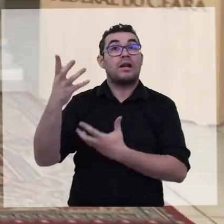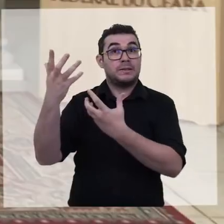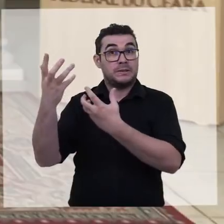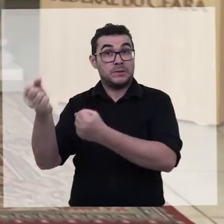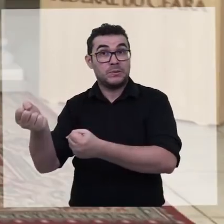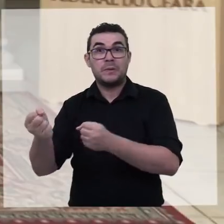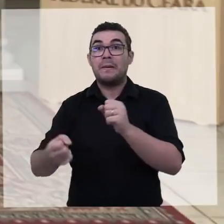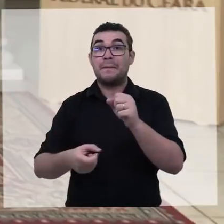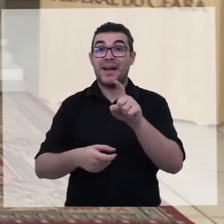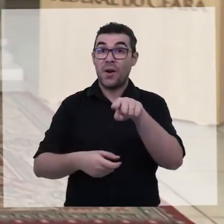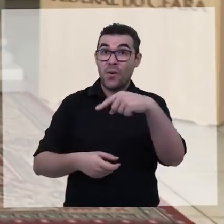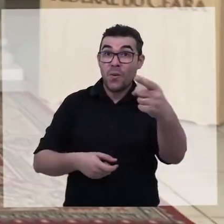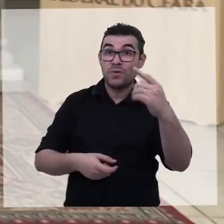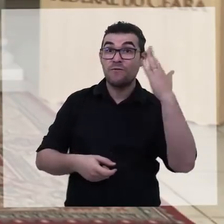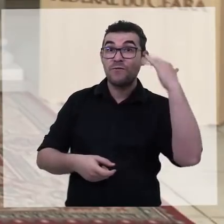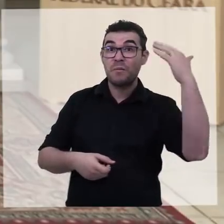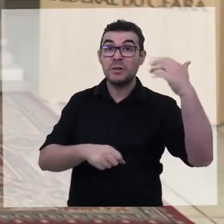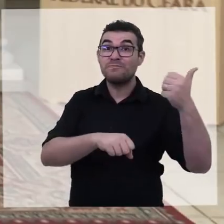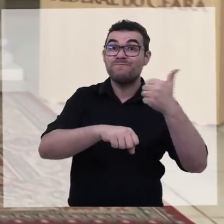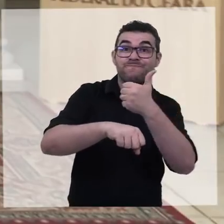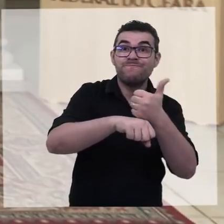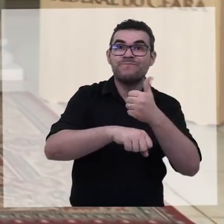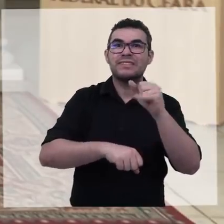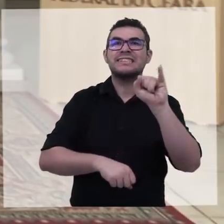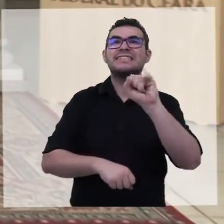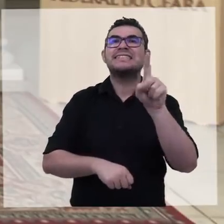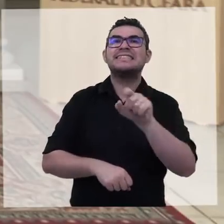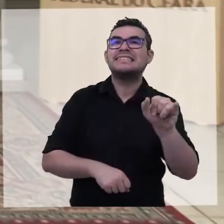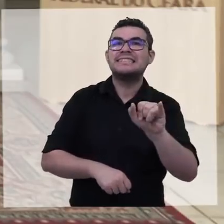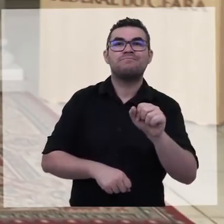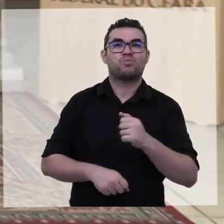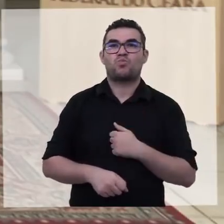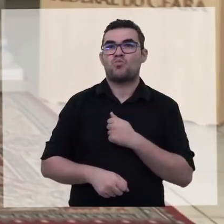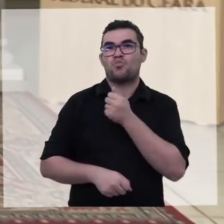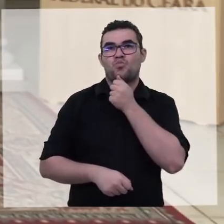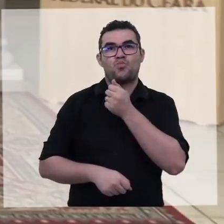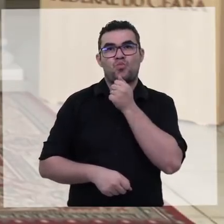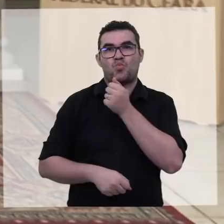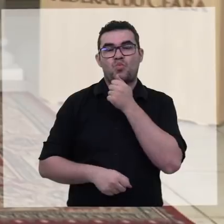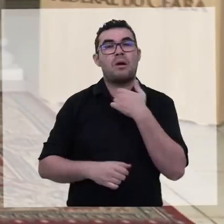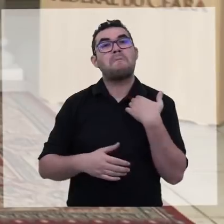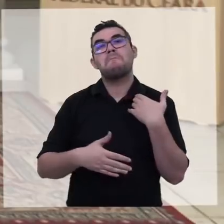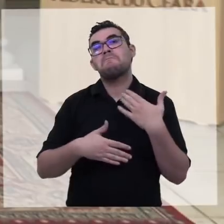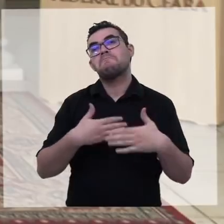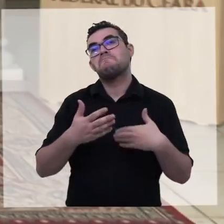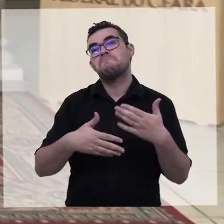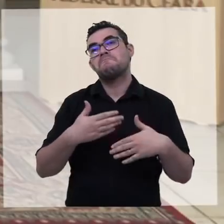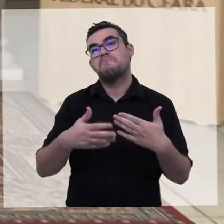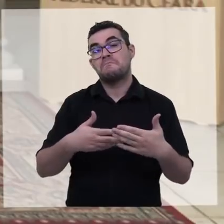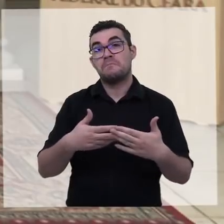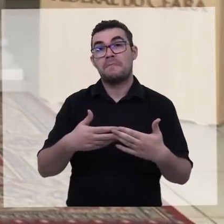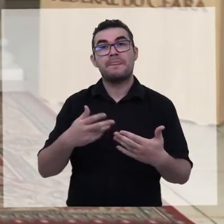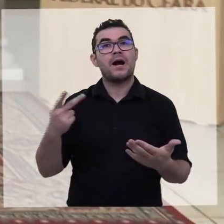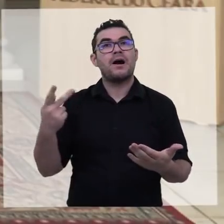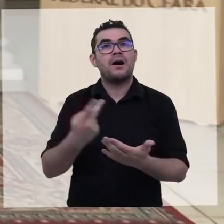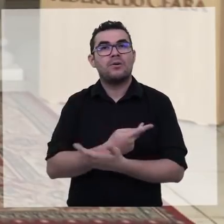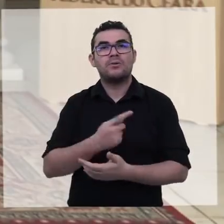no Scopus, a Scopus também solicitou para ela fazer parte. Aí quando foi um belo dia,